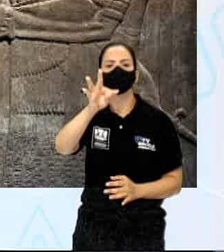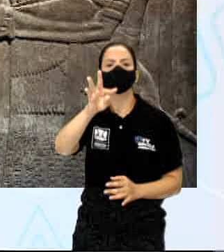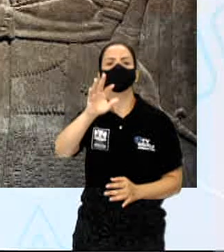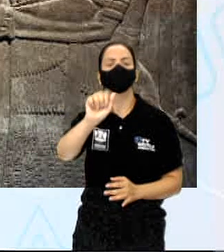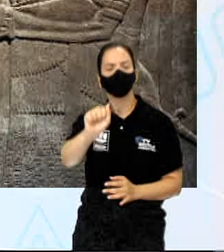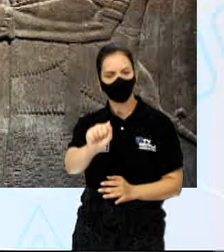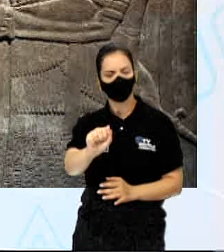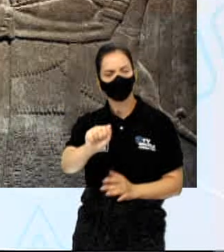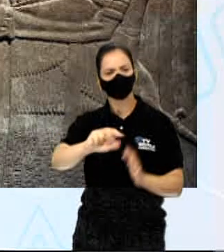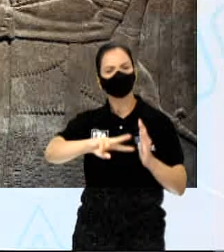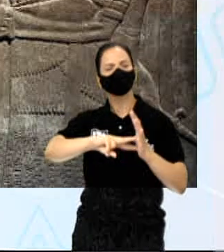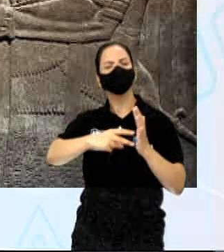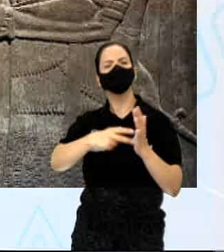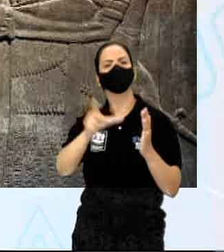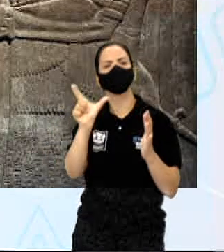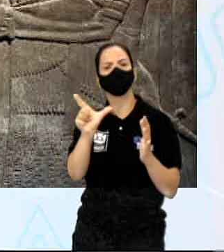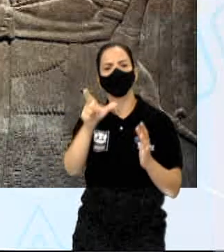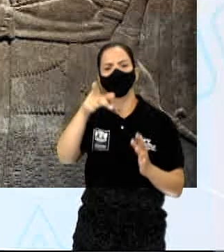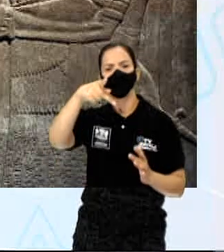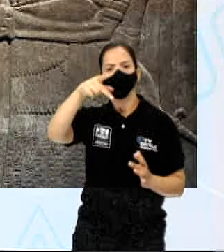dizer muitos